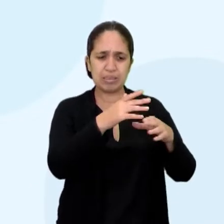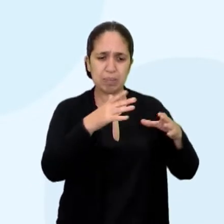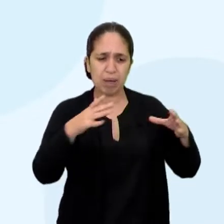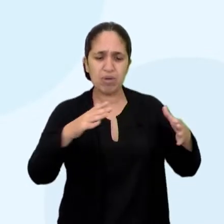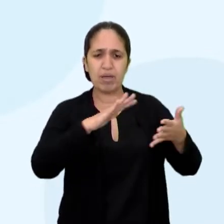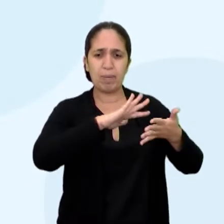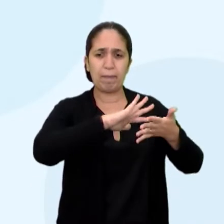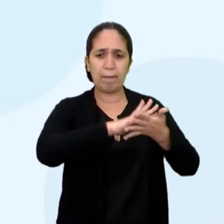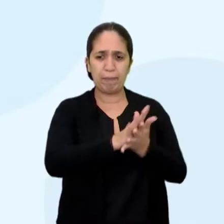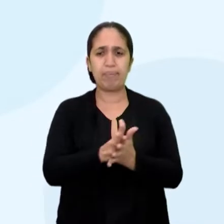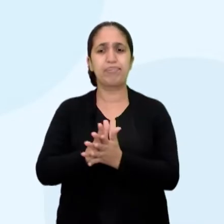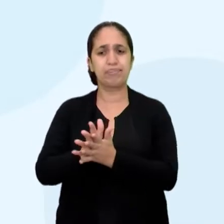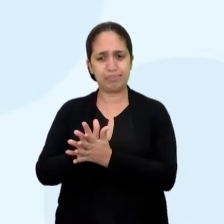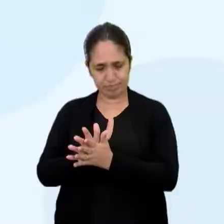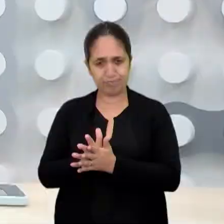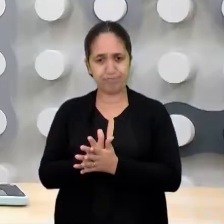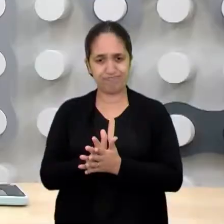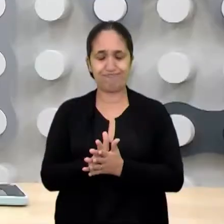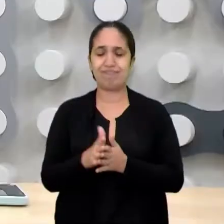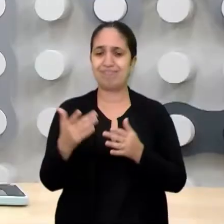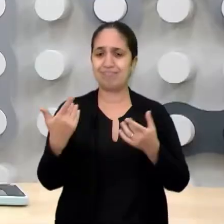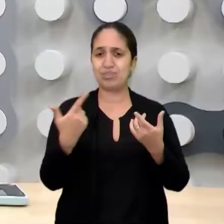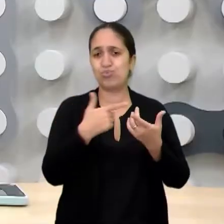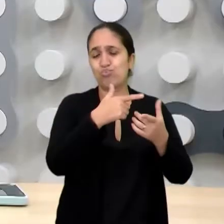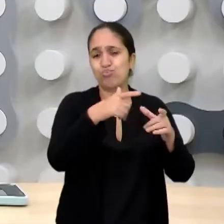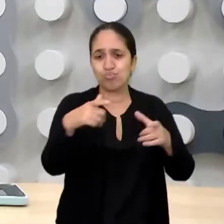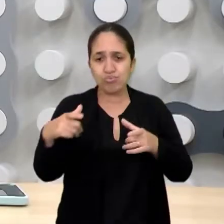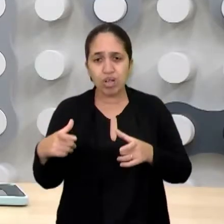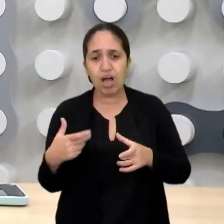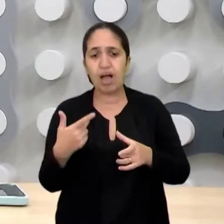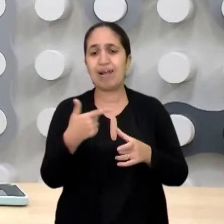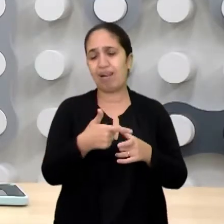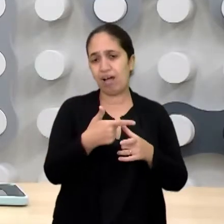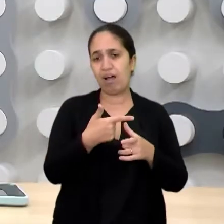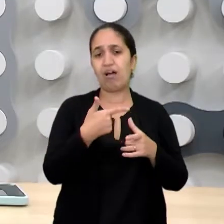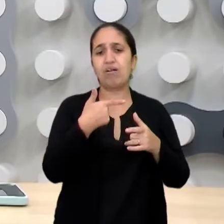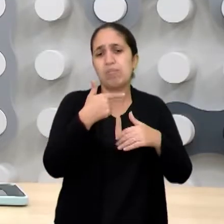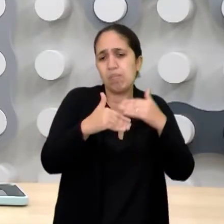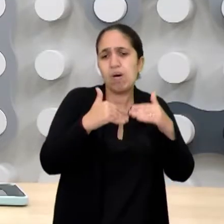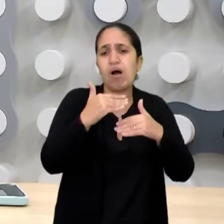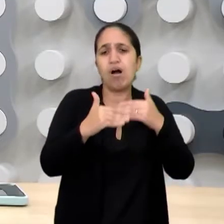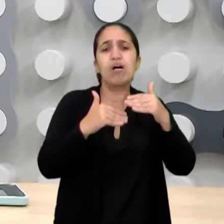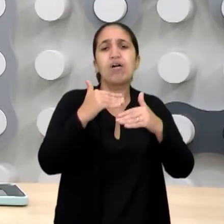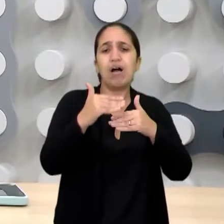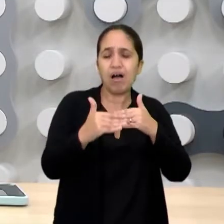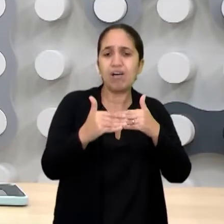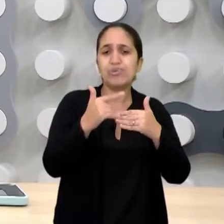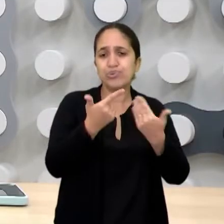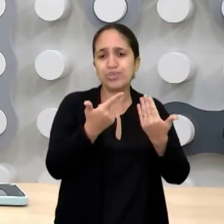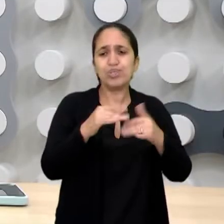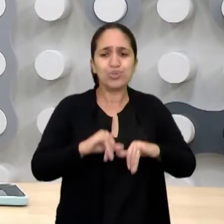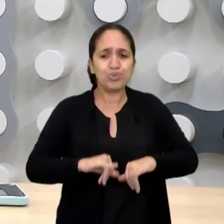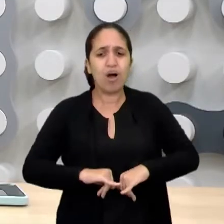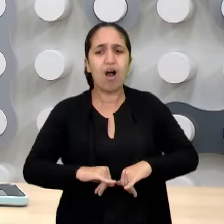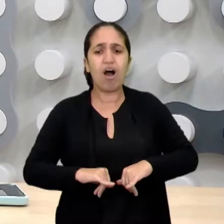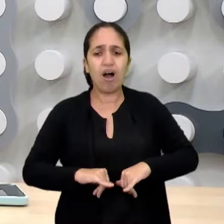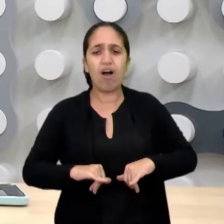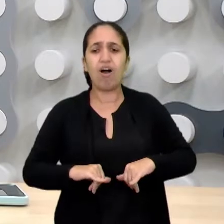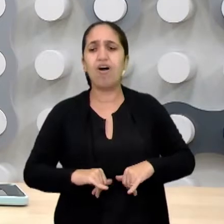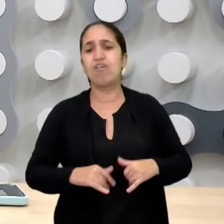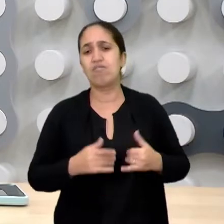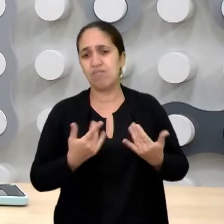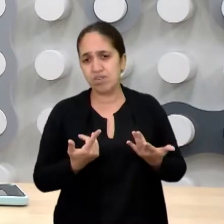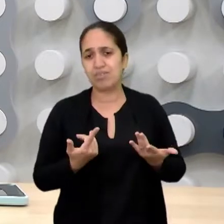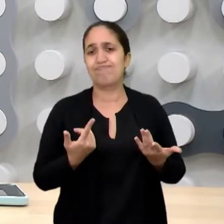do Haiti, né? Então é uma região que tem aí esse processo tectônico que acaba sofrendo aí